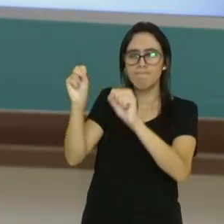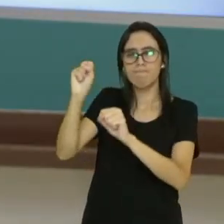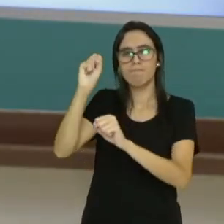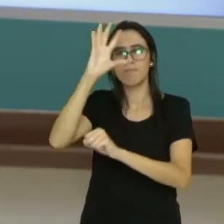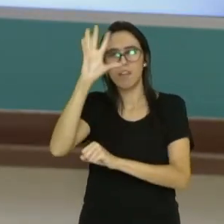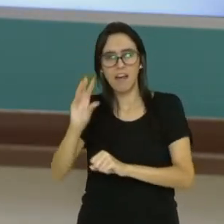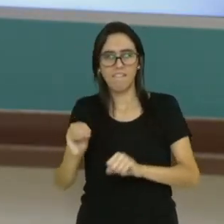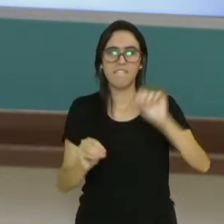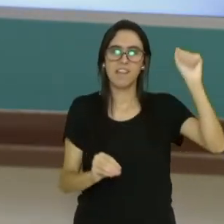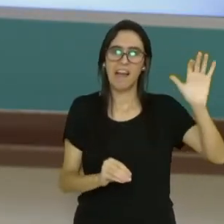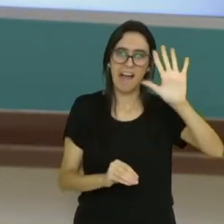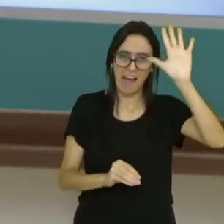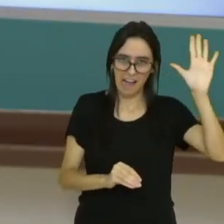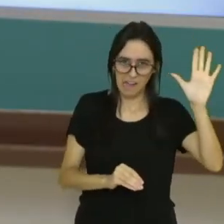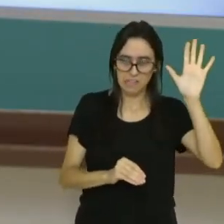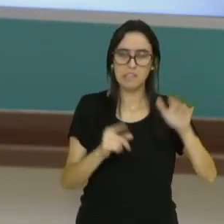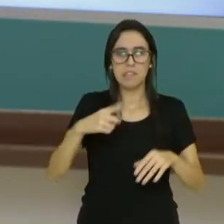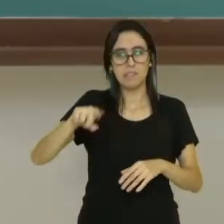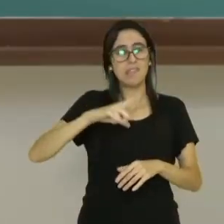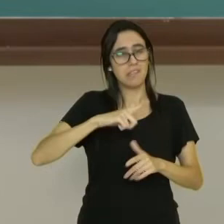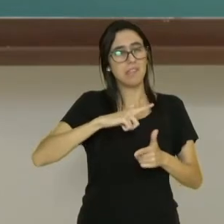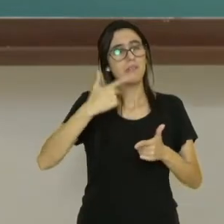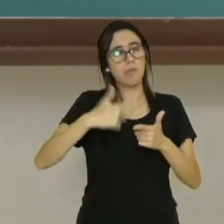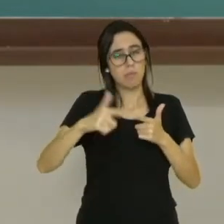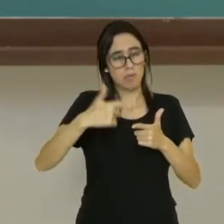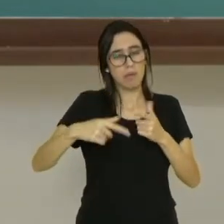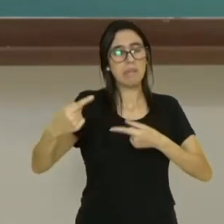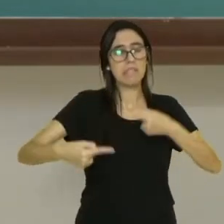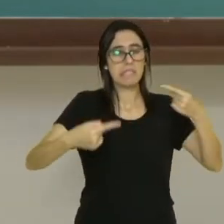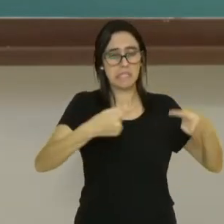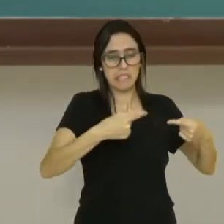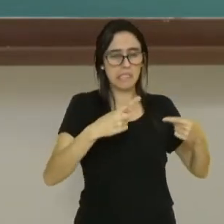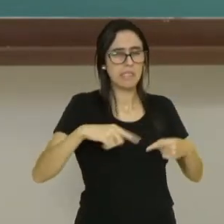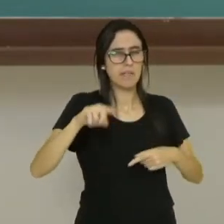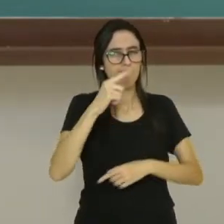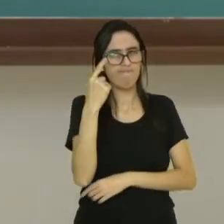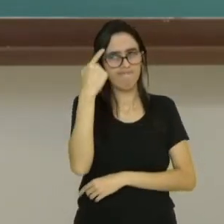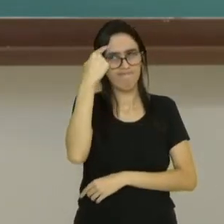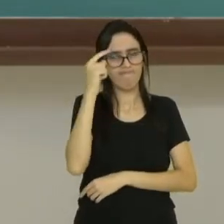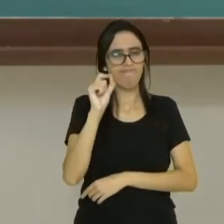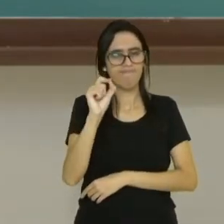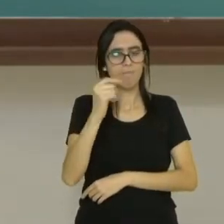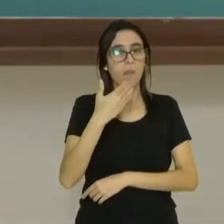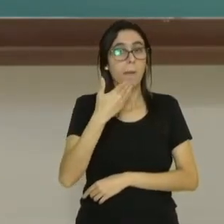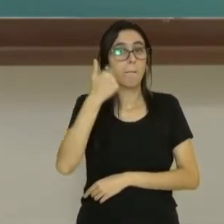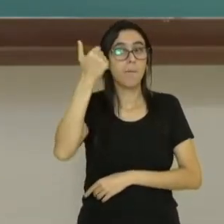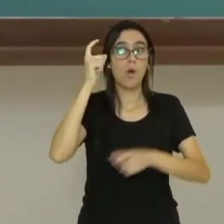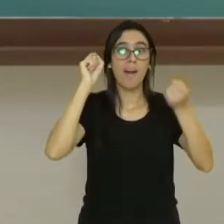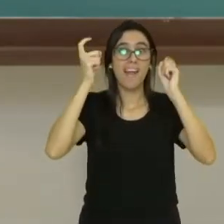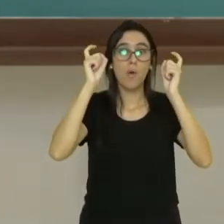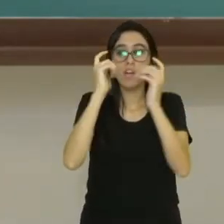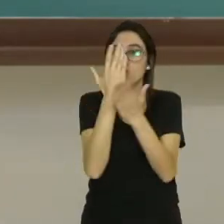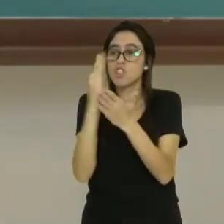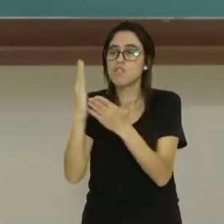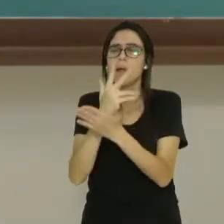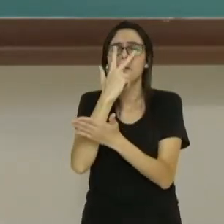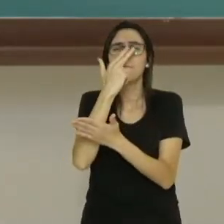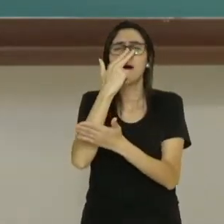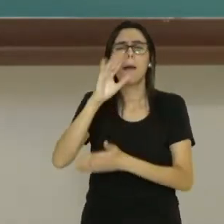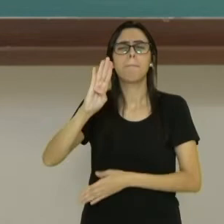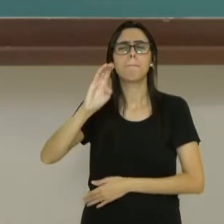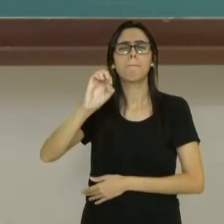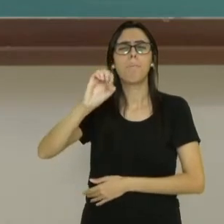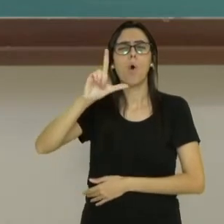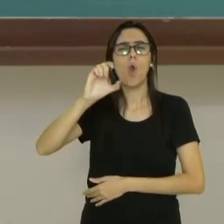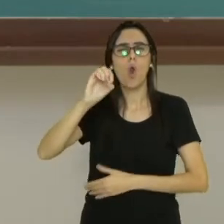o território, mas estavam entrando em conflito, e eles viram que se reunir e dividir como se fosse um bolo a África, onde